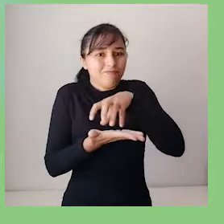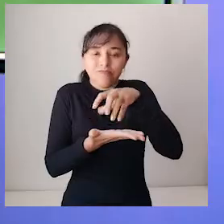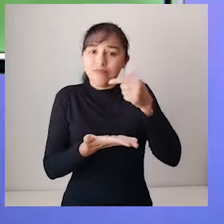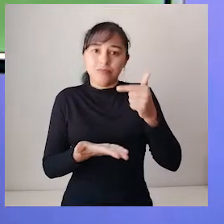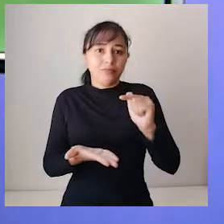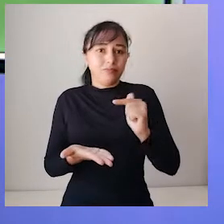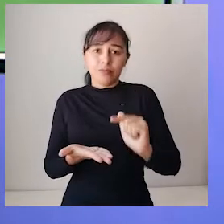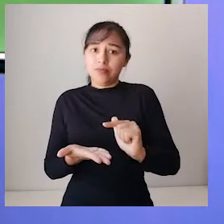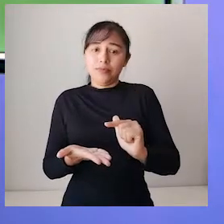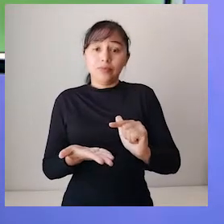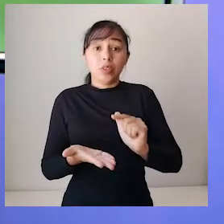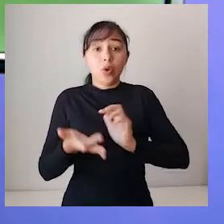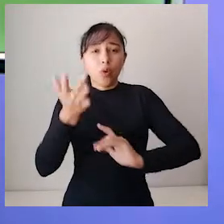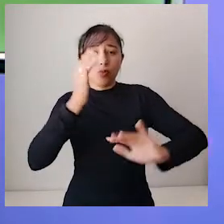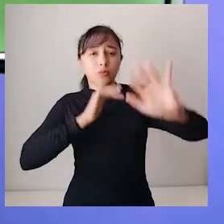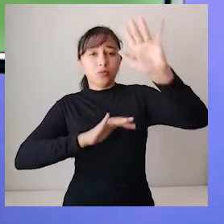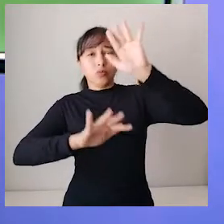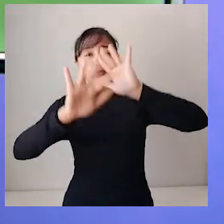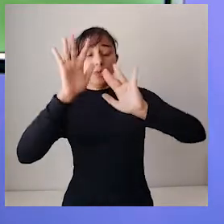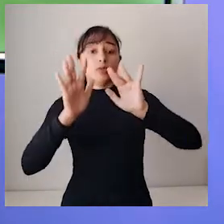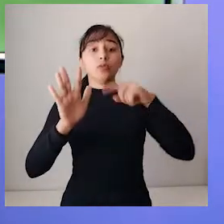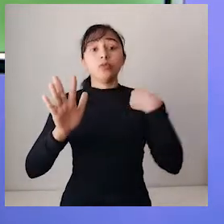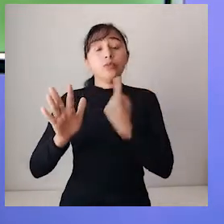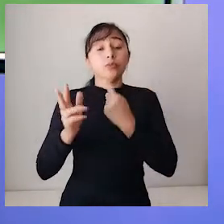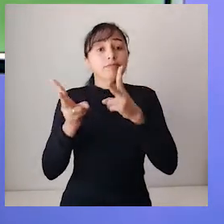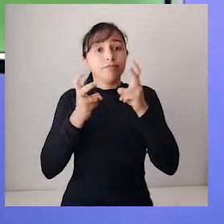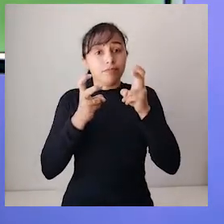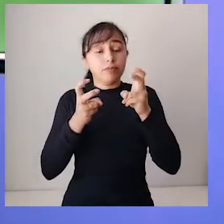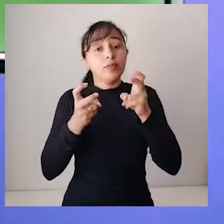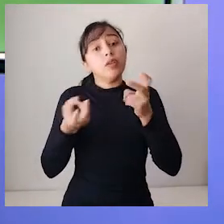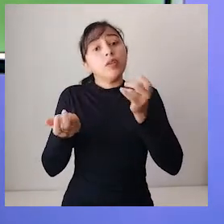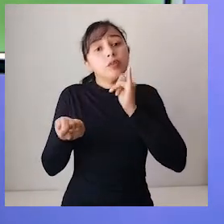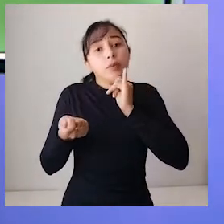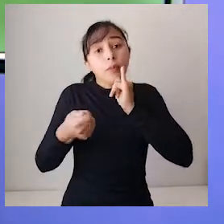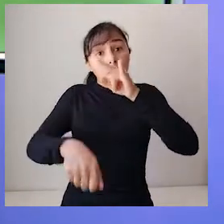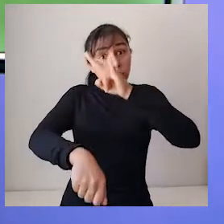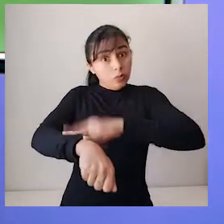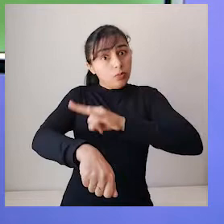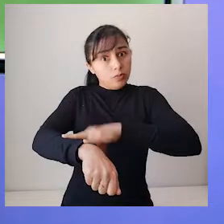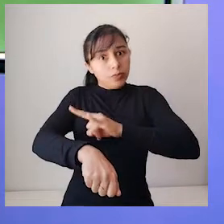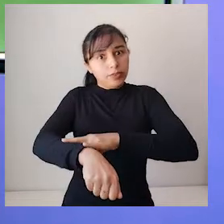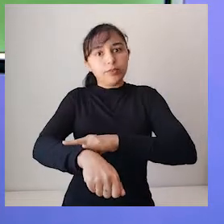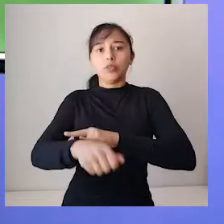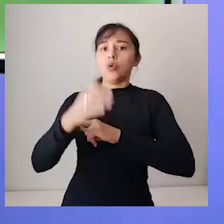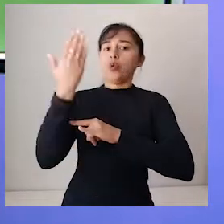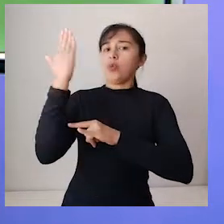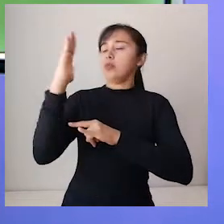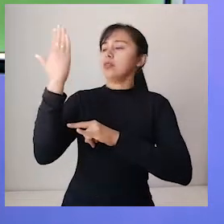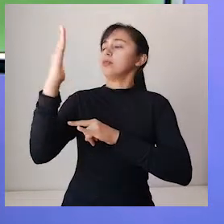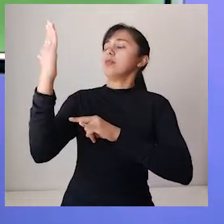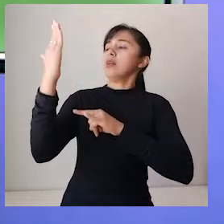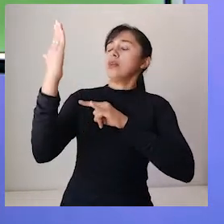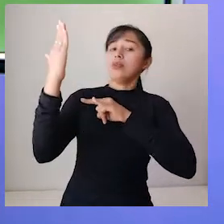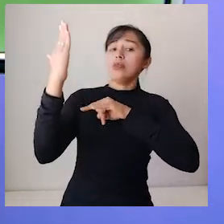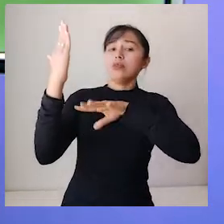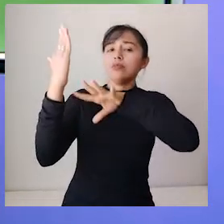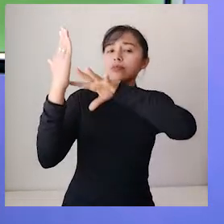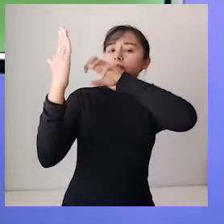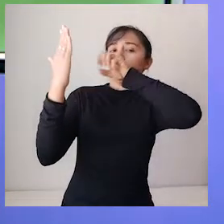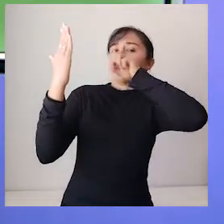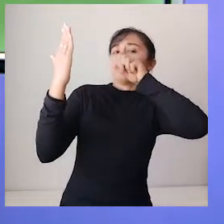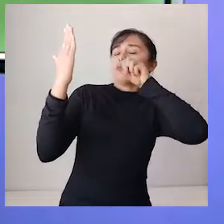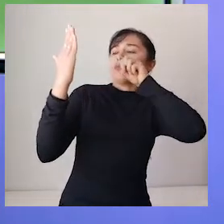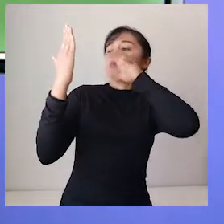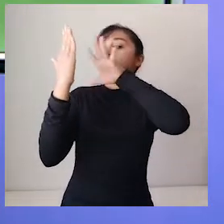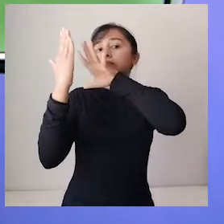defina. O vapor de água, nós podemos vê-lo quando estamos ali próximo, por exemplo, ao espelho do